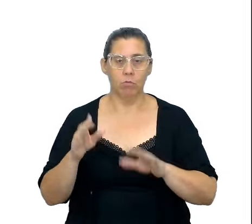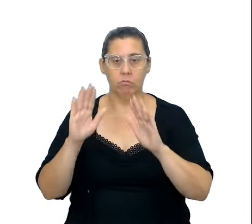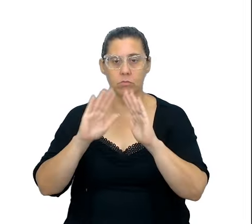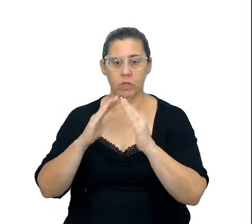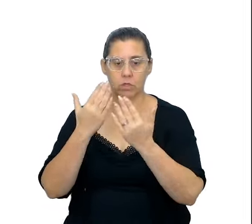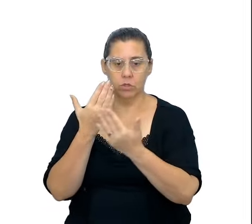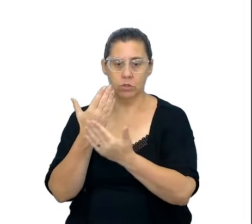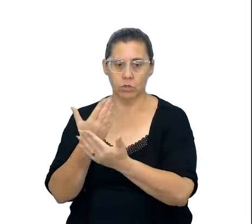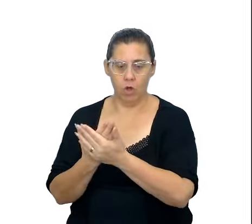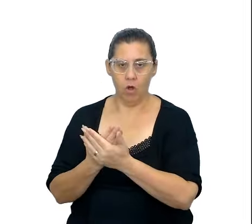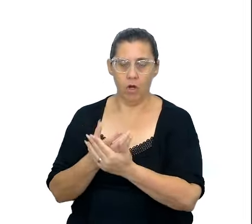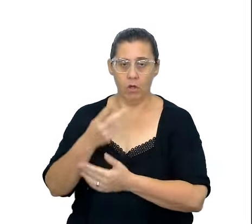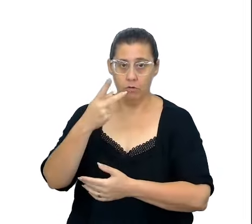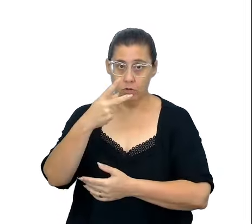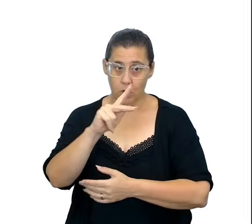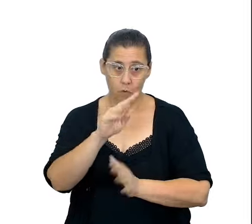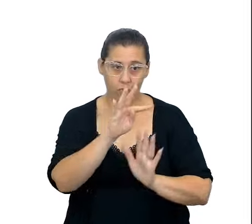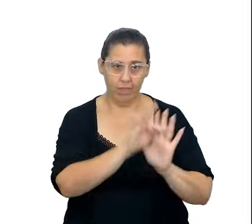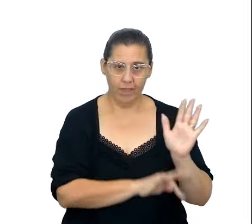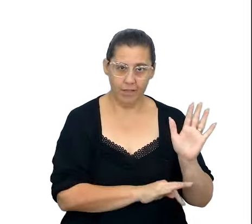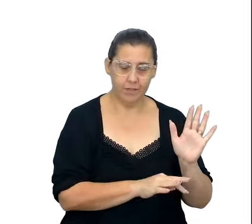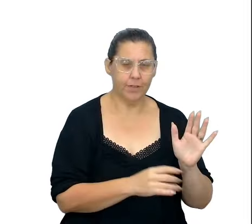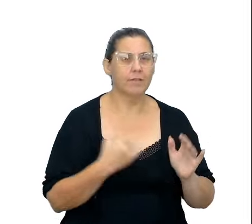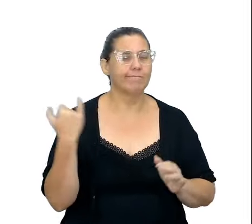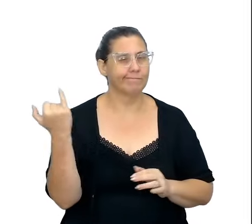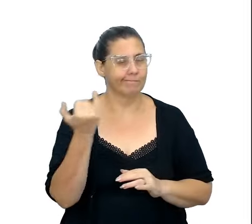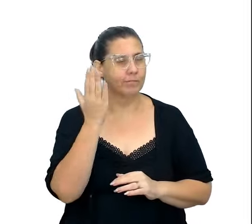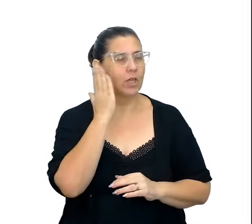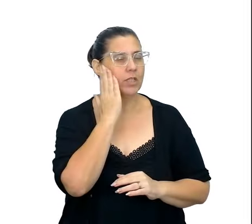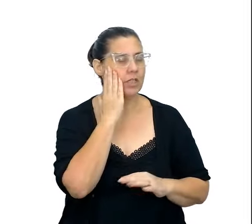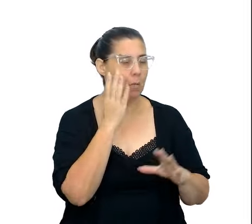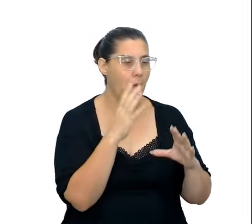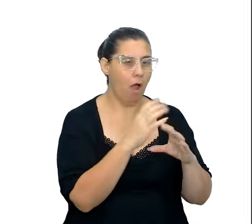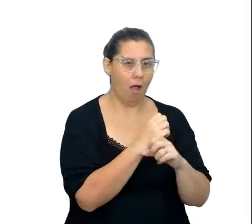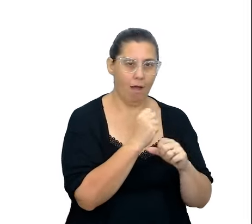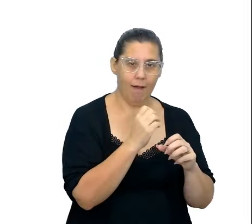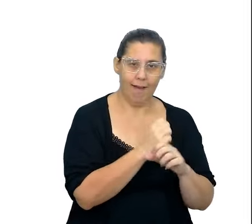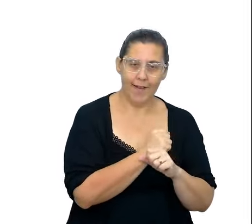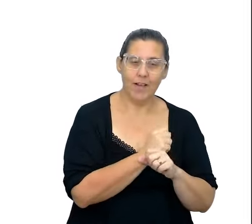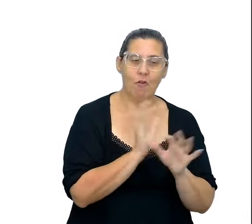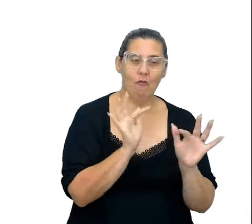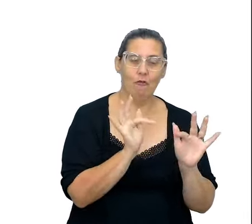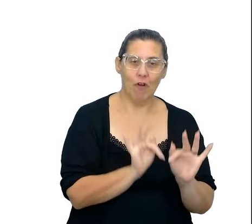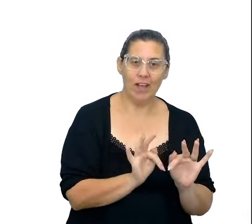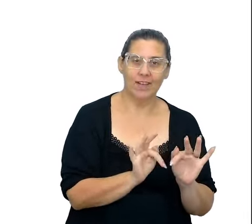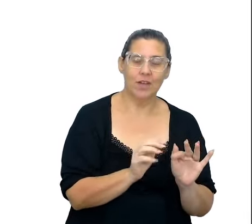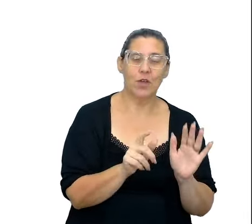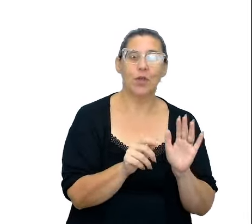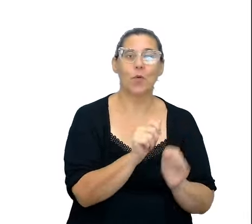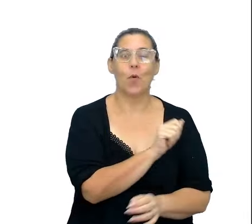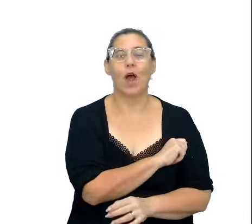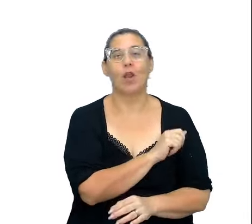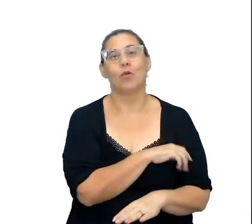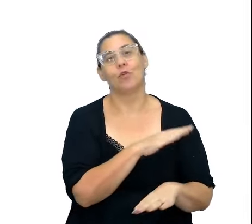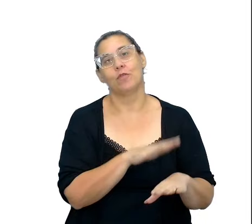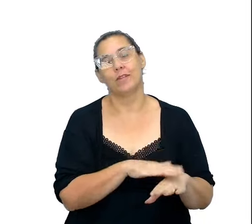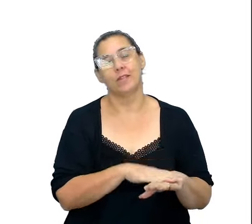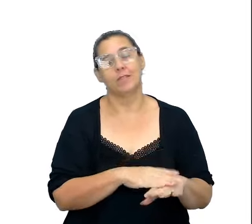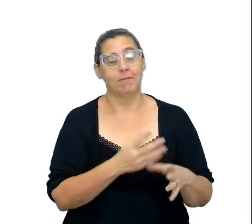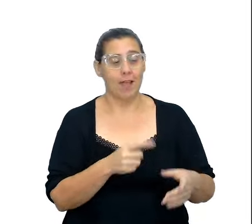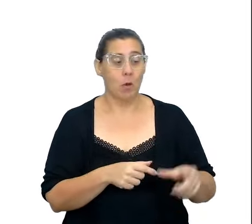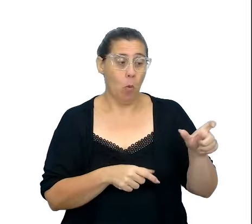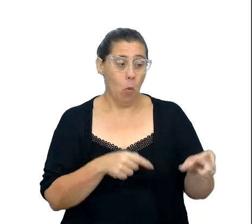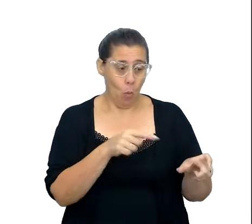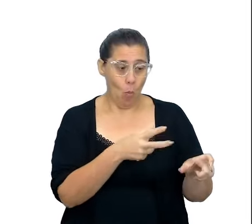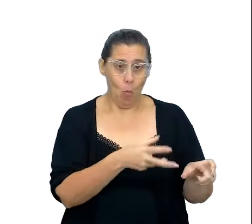produção. É importante também esse resultado, né? O resultado final da produção do estudante, tá? Porque é ali que ele vai ver o resultado do